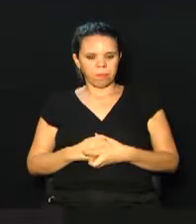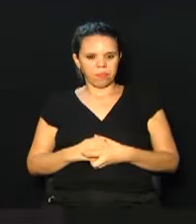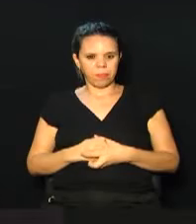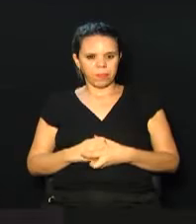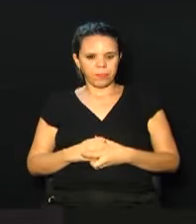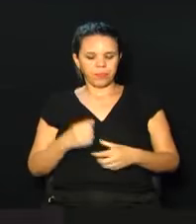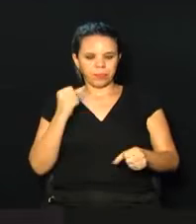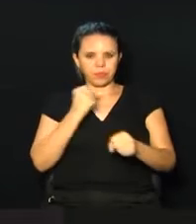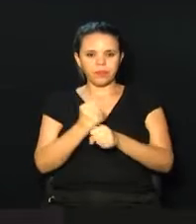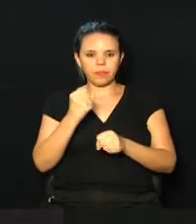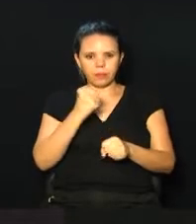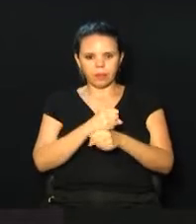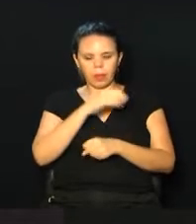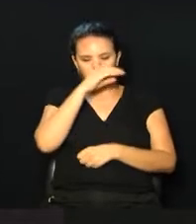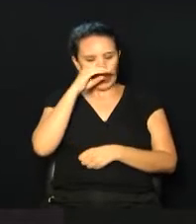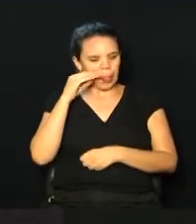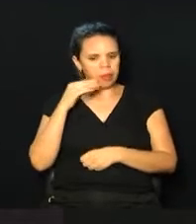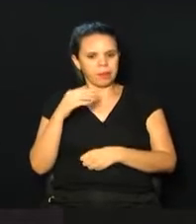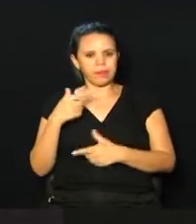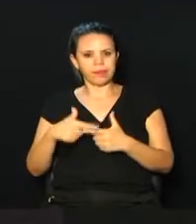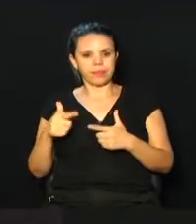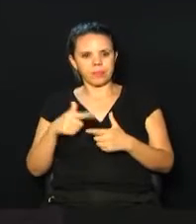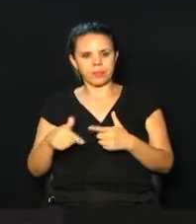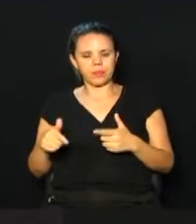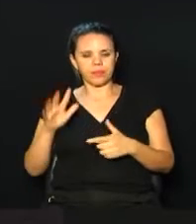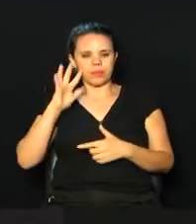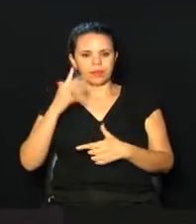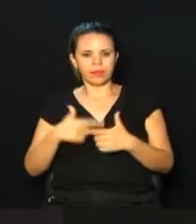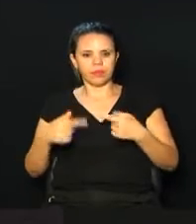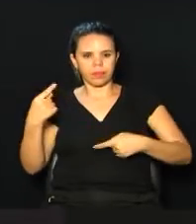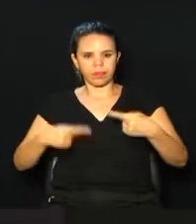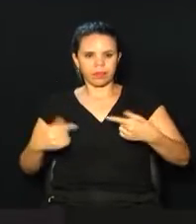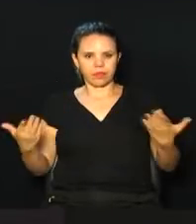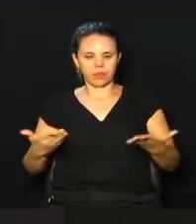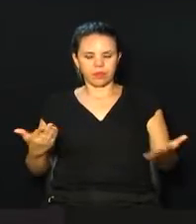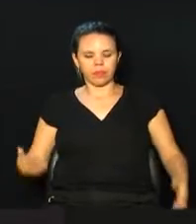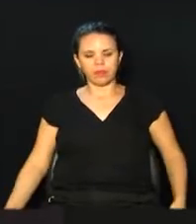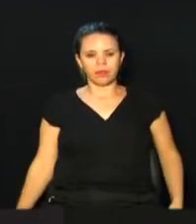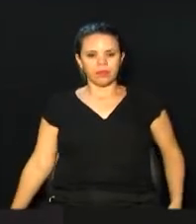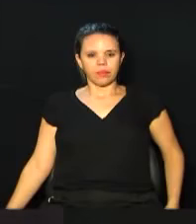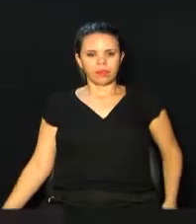dessas obras para mitigar esses problemas todos que nós estamos discutindo nessa tarde aqui.